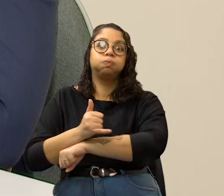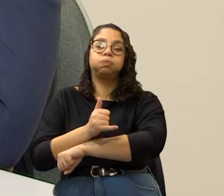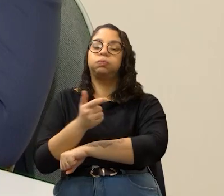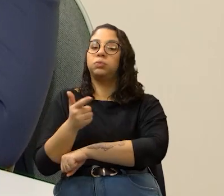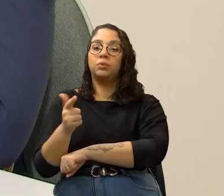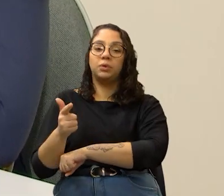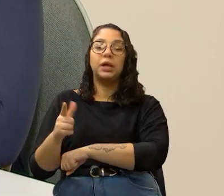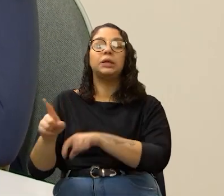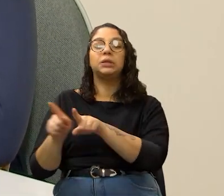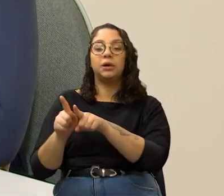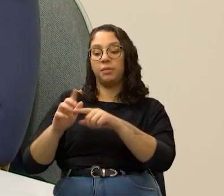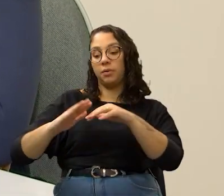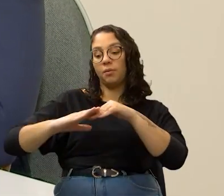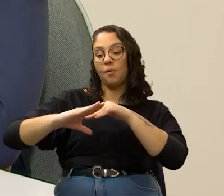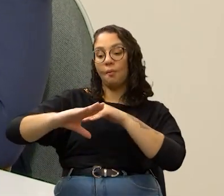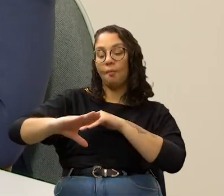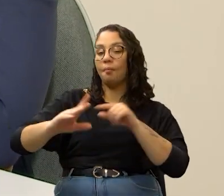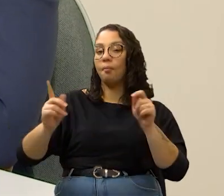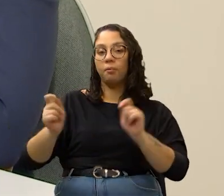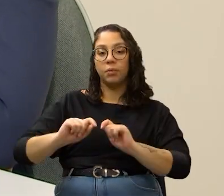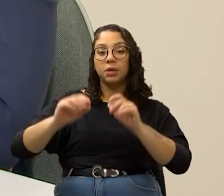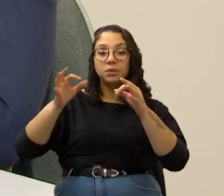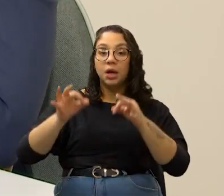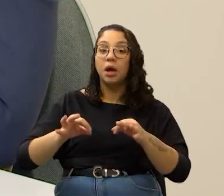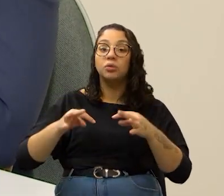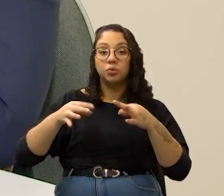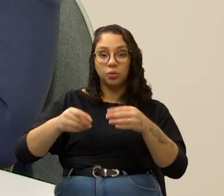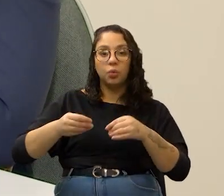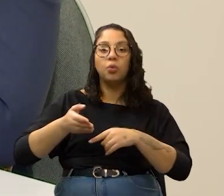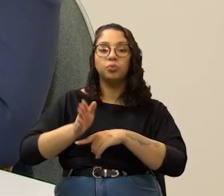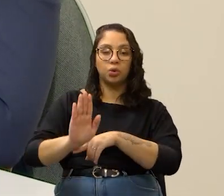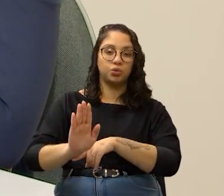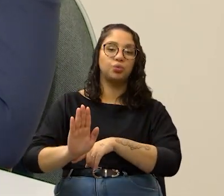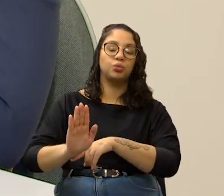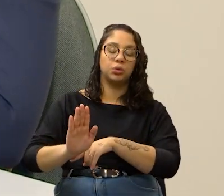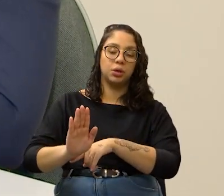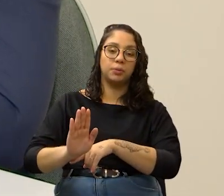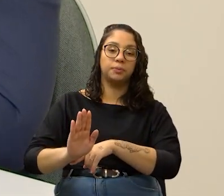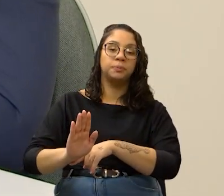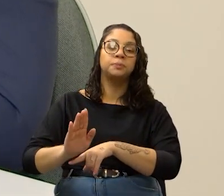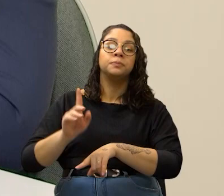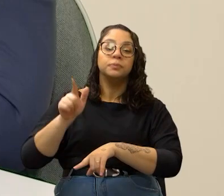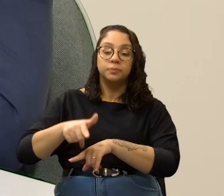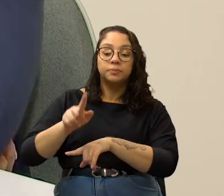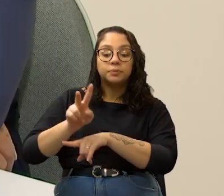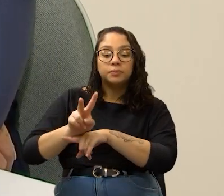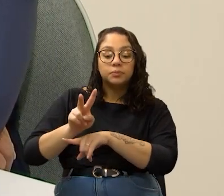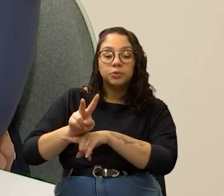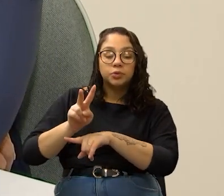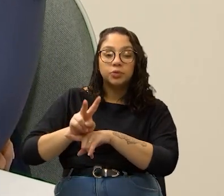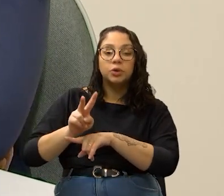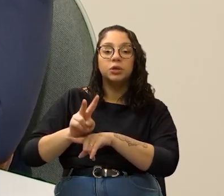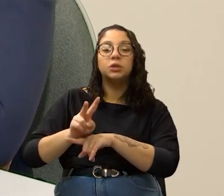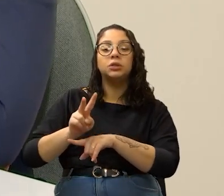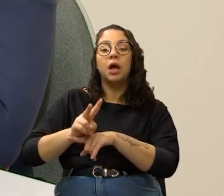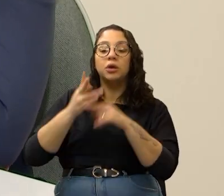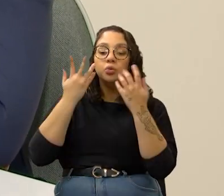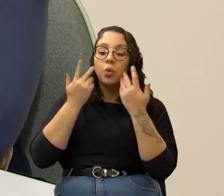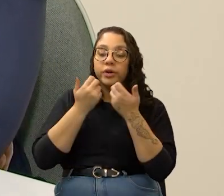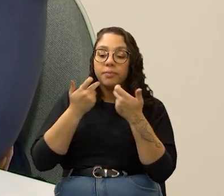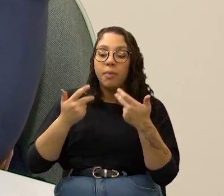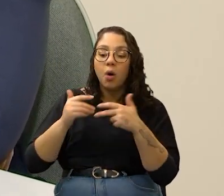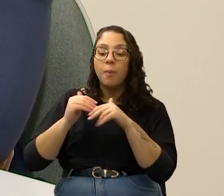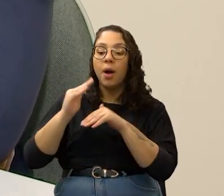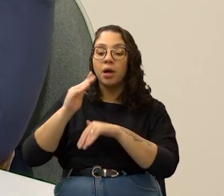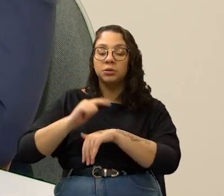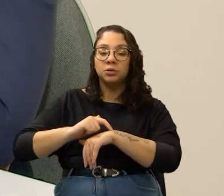sobrepeso, vive num piso adequado. Então, tudo isso ajuda a gente a manter esse paciente por